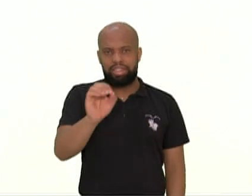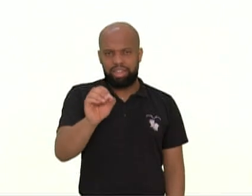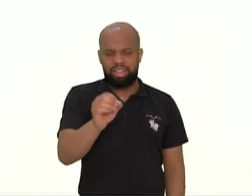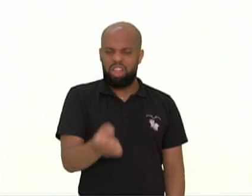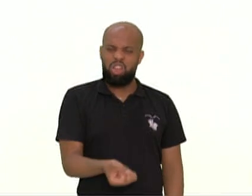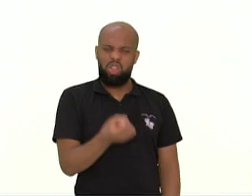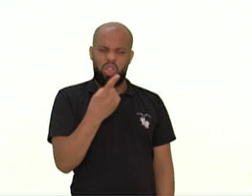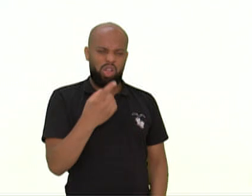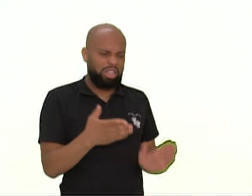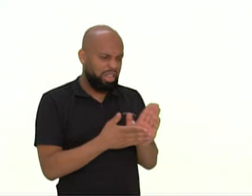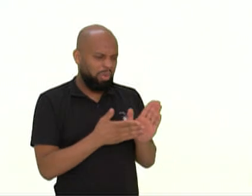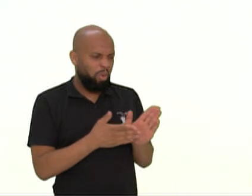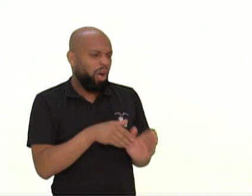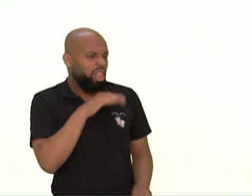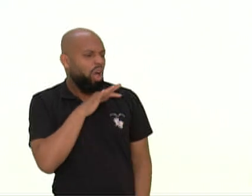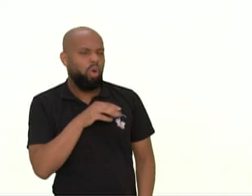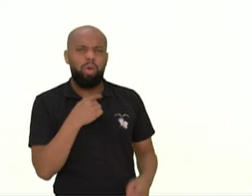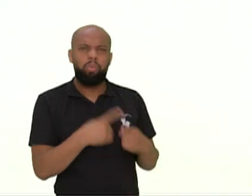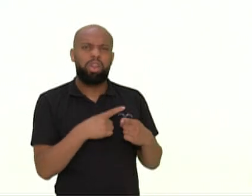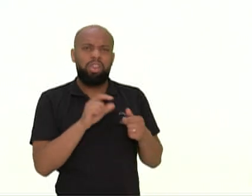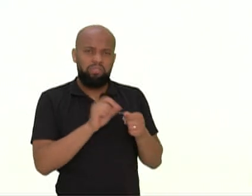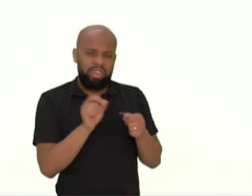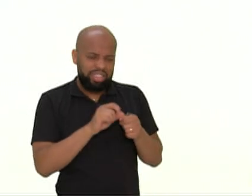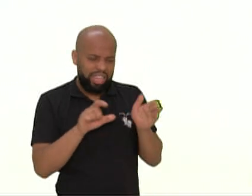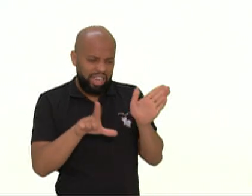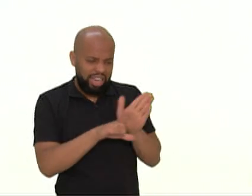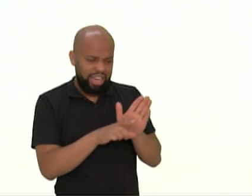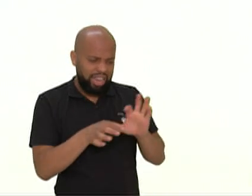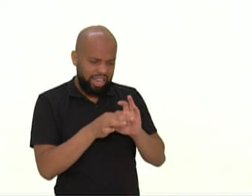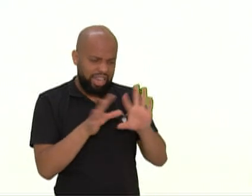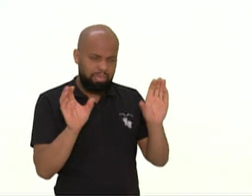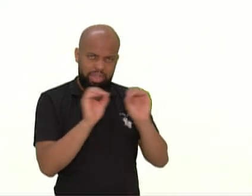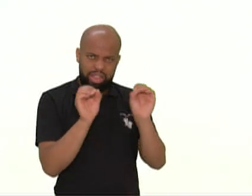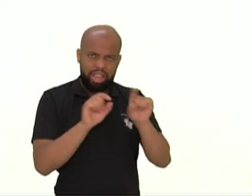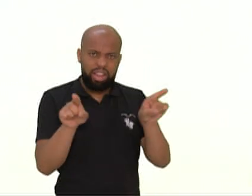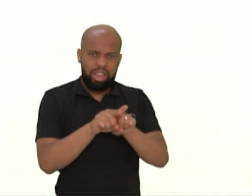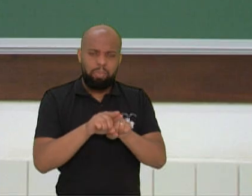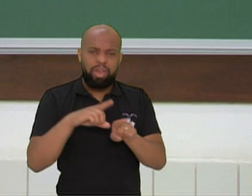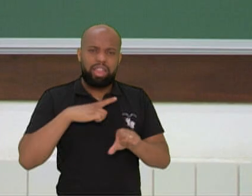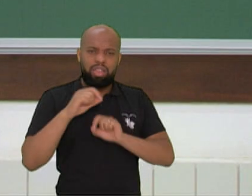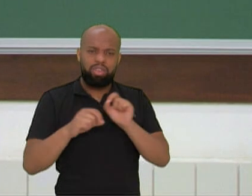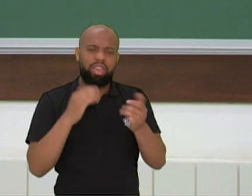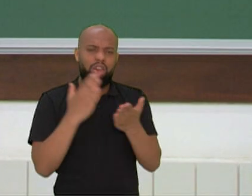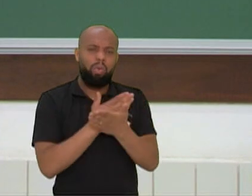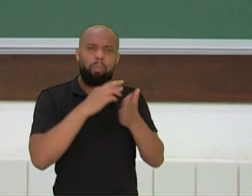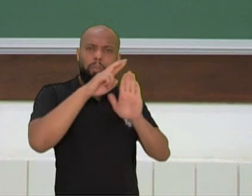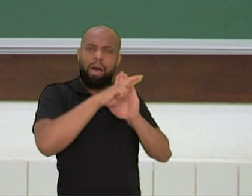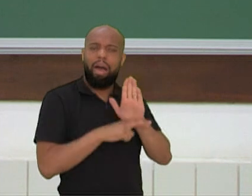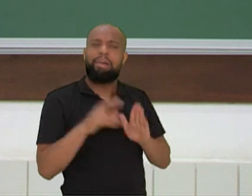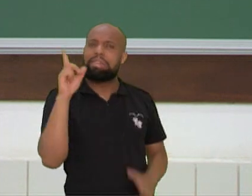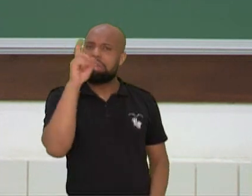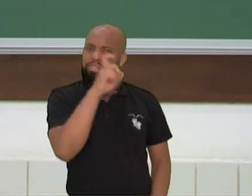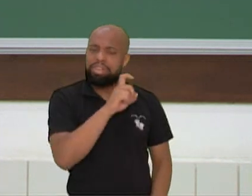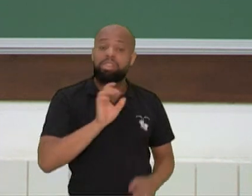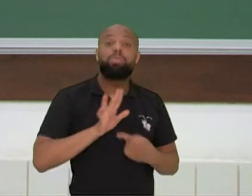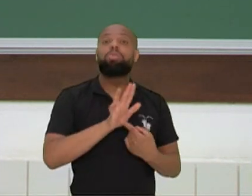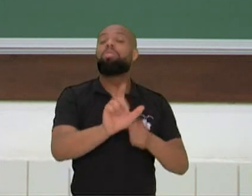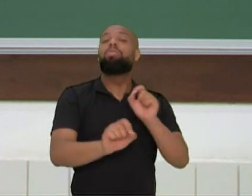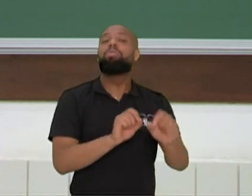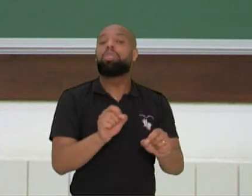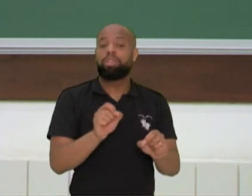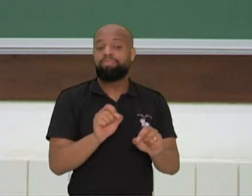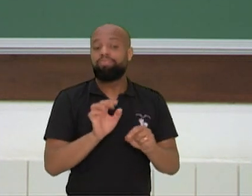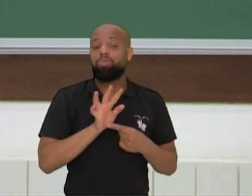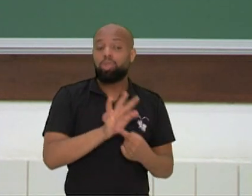gosto, porque fazer uma lei que não liberta ninguém e que coloca condições tão complicadas ainda, mas já mostrava uma tendência